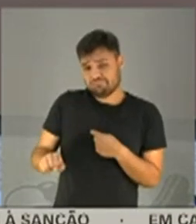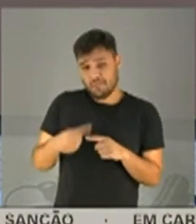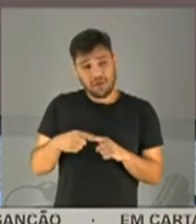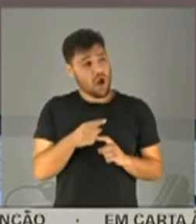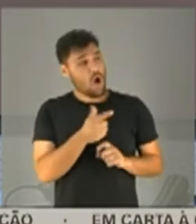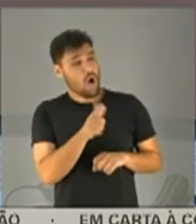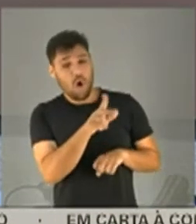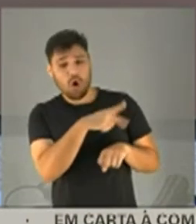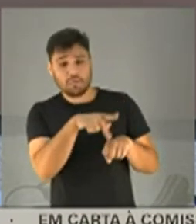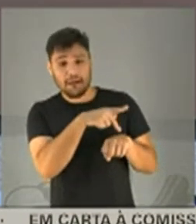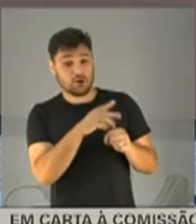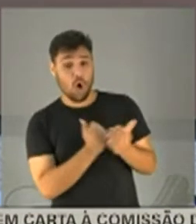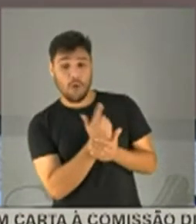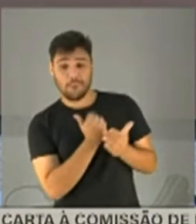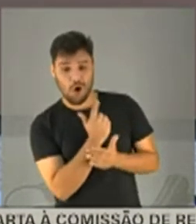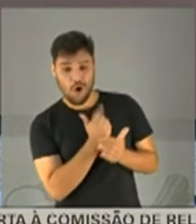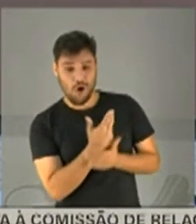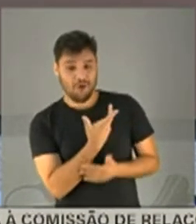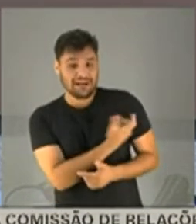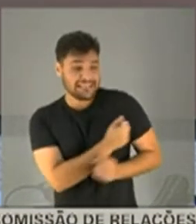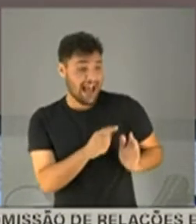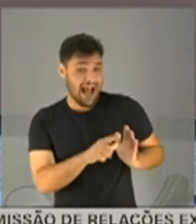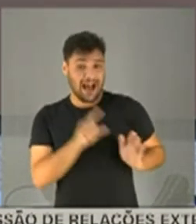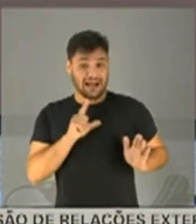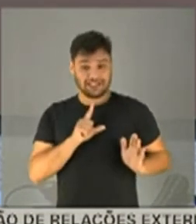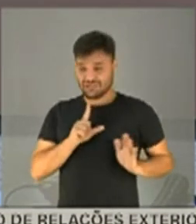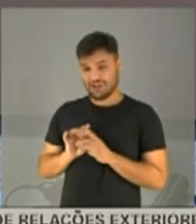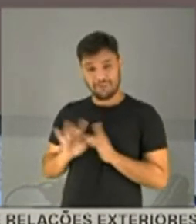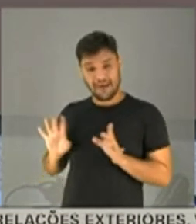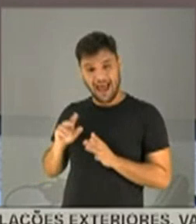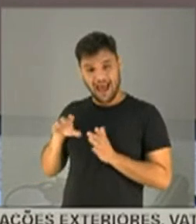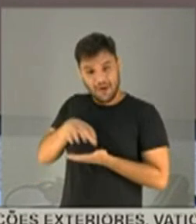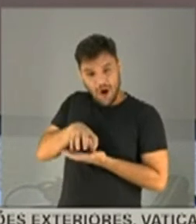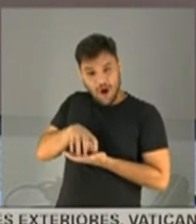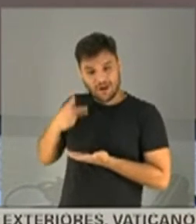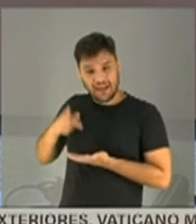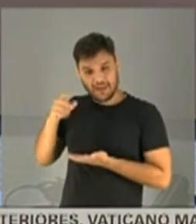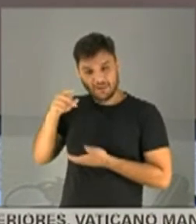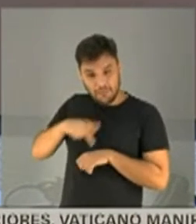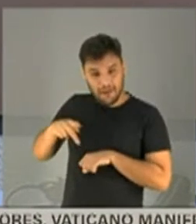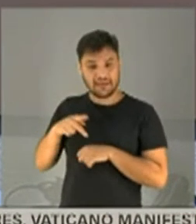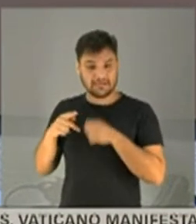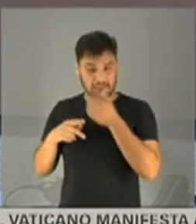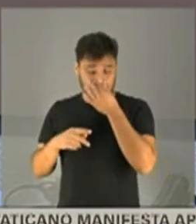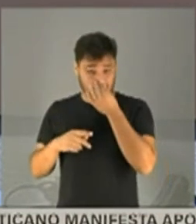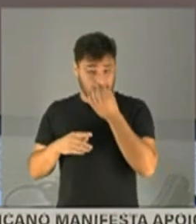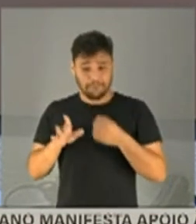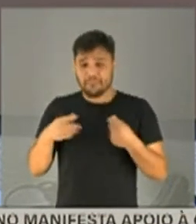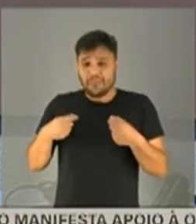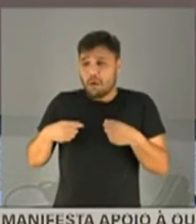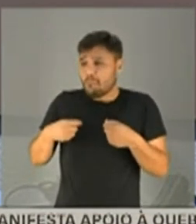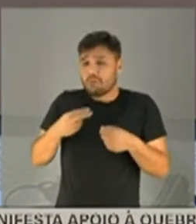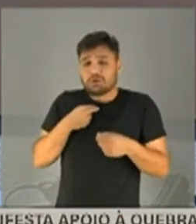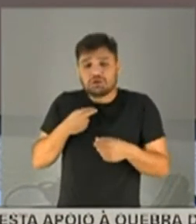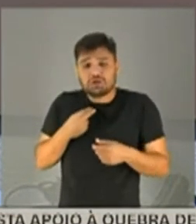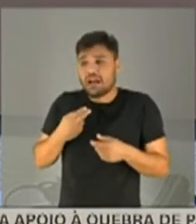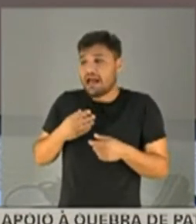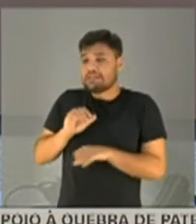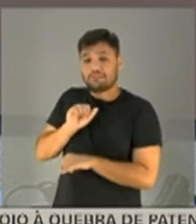mundo compraram as vacinas antes de ter aprovação dos órgãos reguladores. Não podia esperar a autorização para